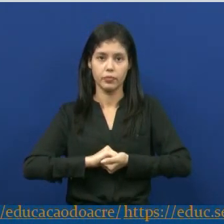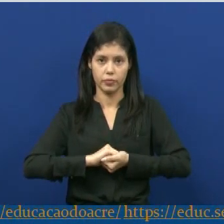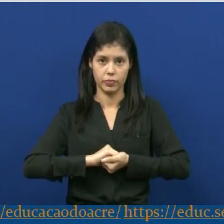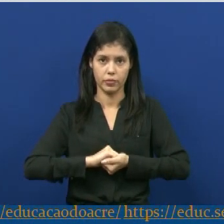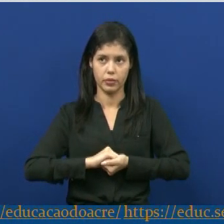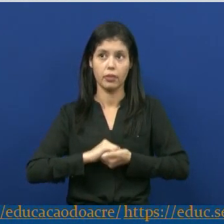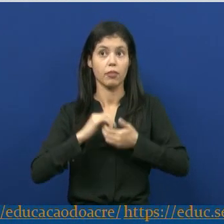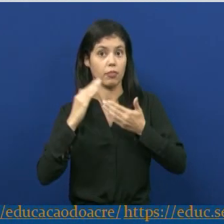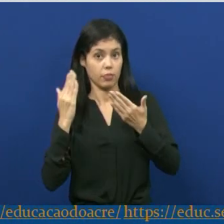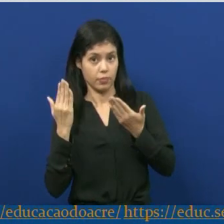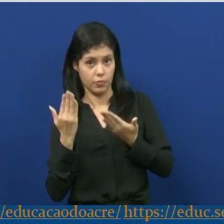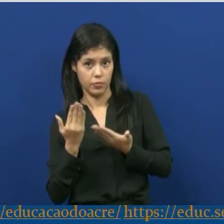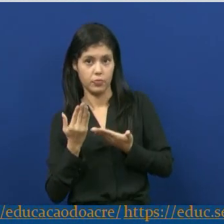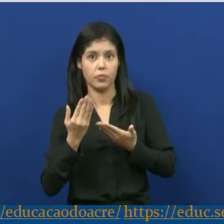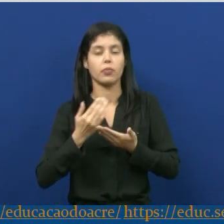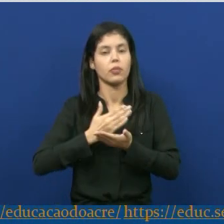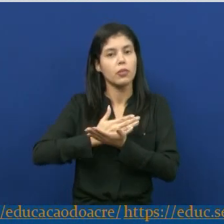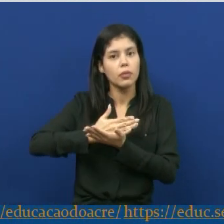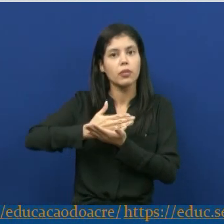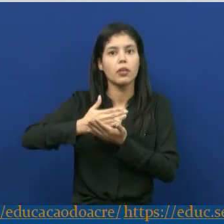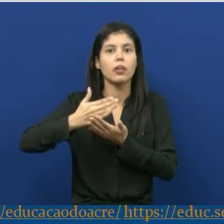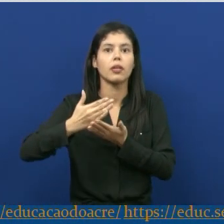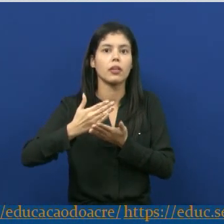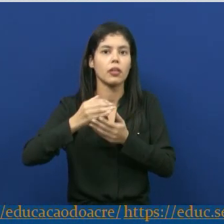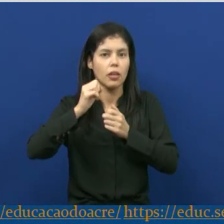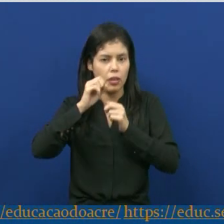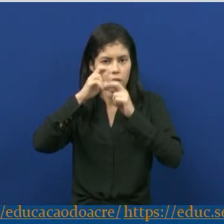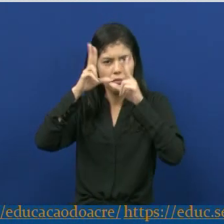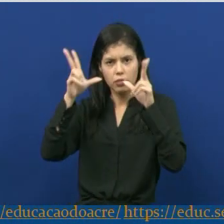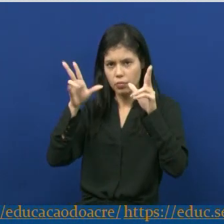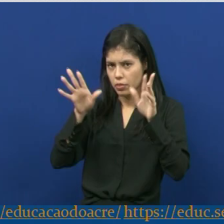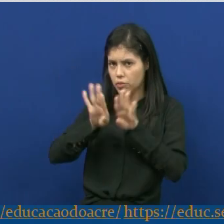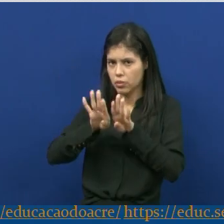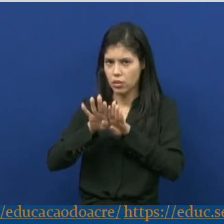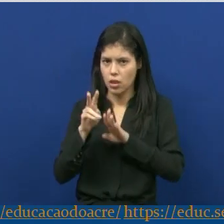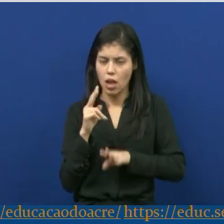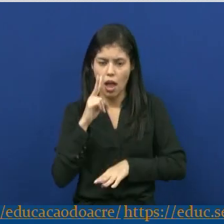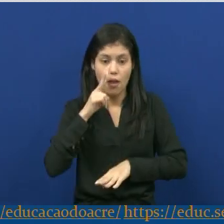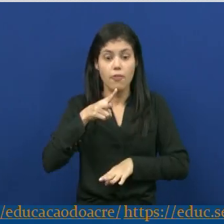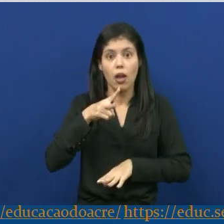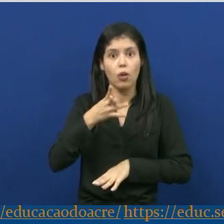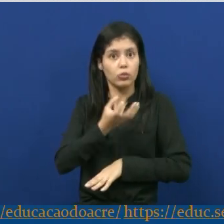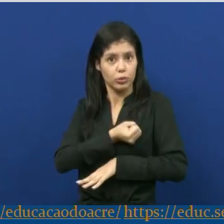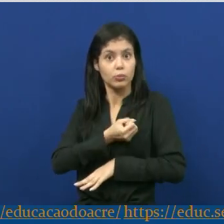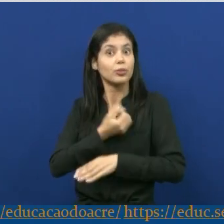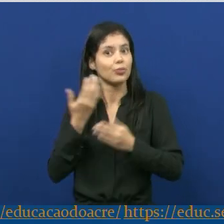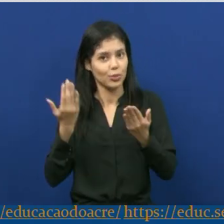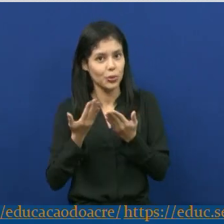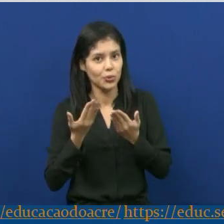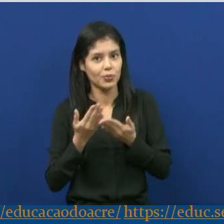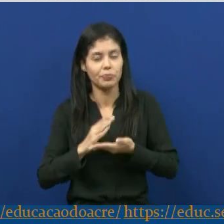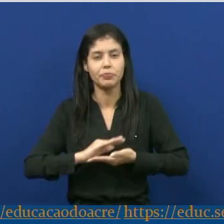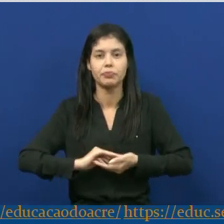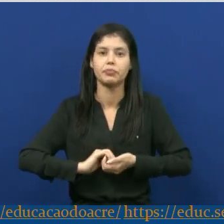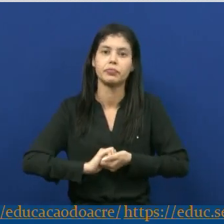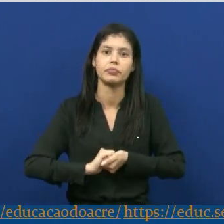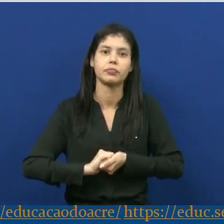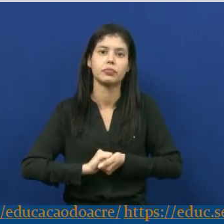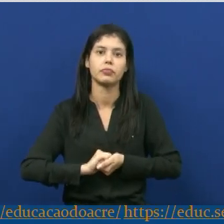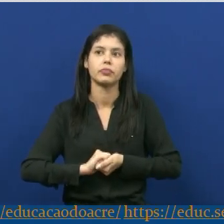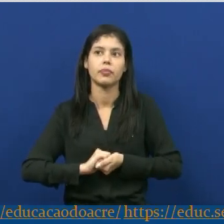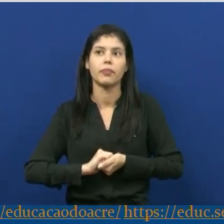e agora sim ó vamos começando a aparecer mais um pouco os nossos números de hoje